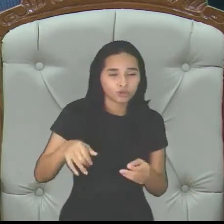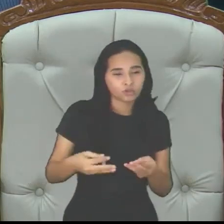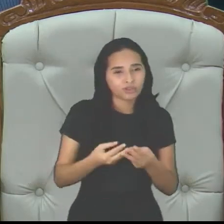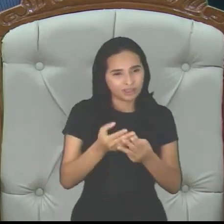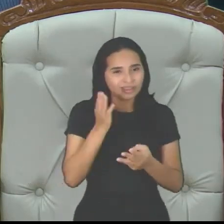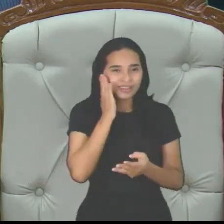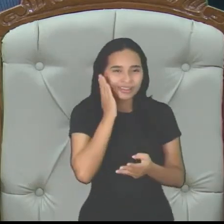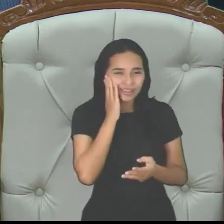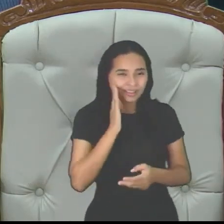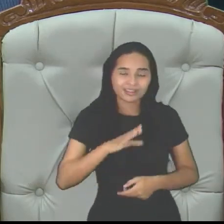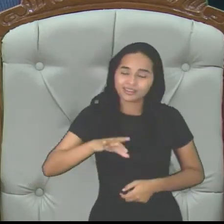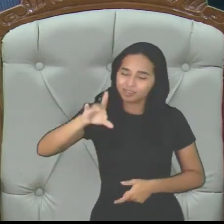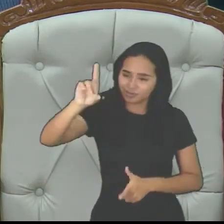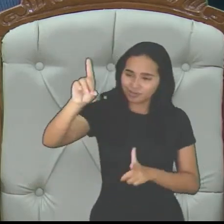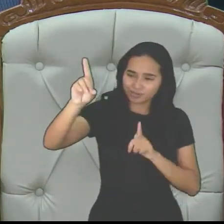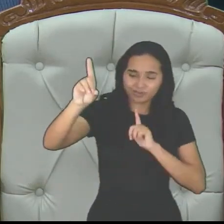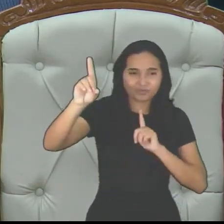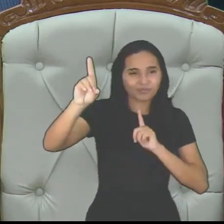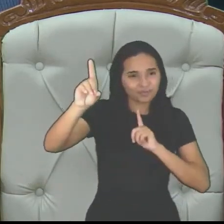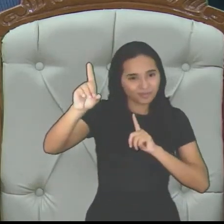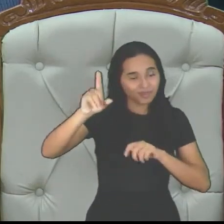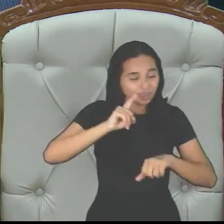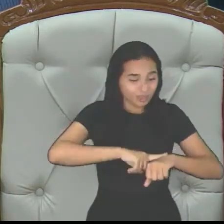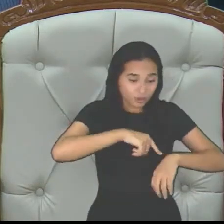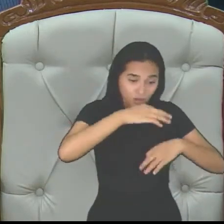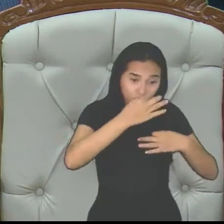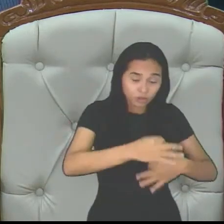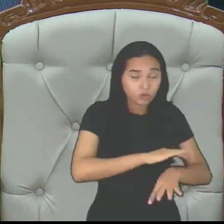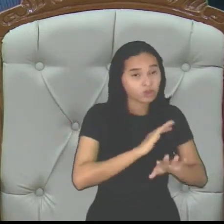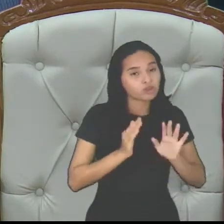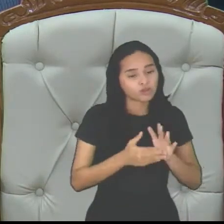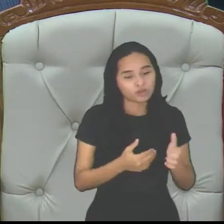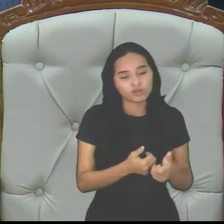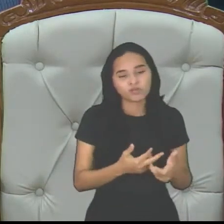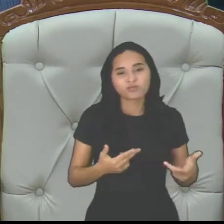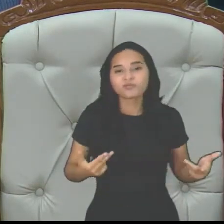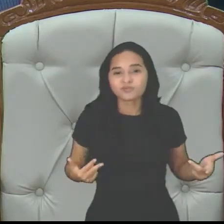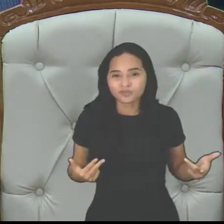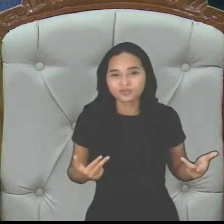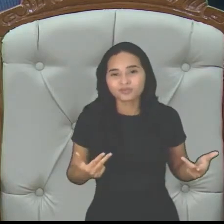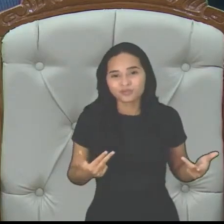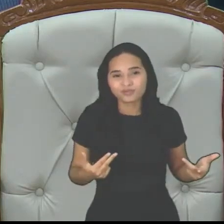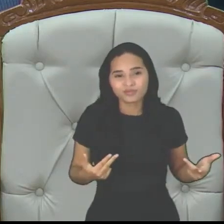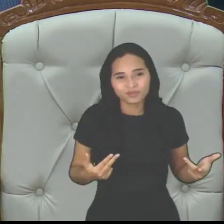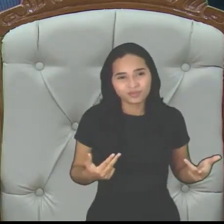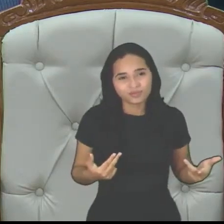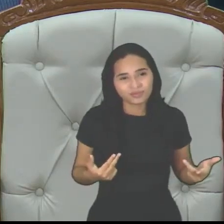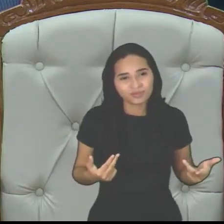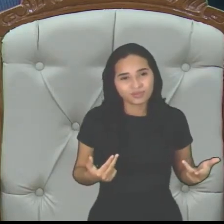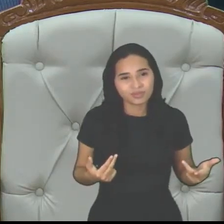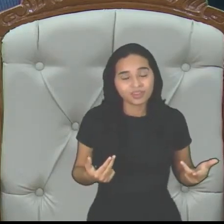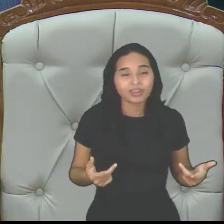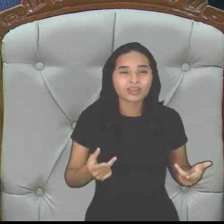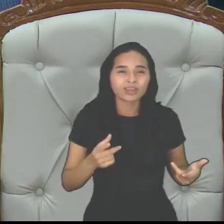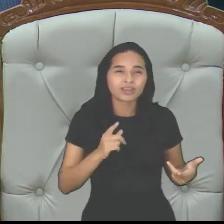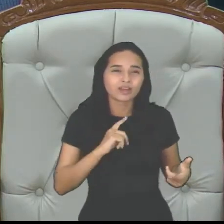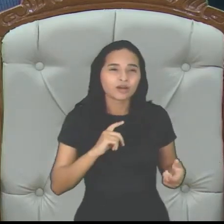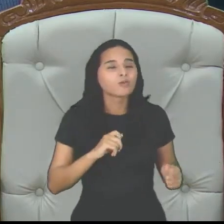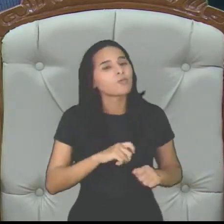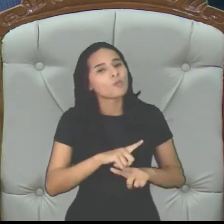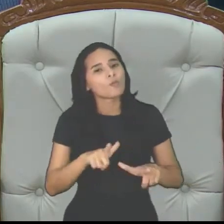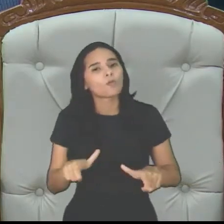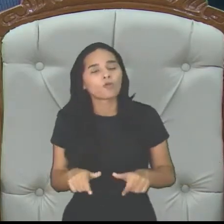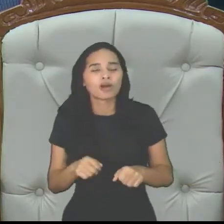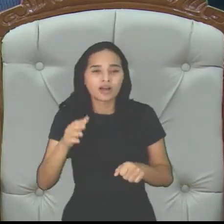Deus tinha tempo determinado para todas as coisas. Tanto é certo que Salomão escreve